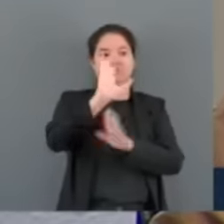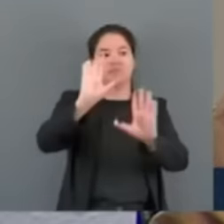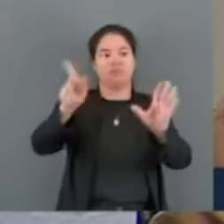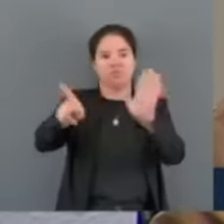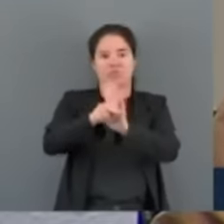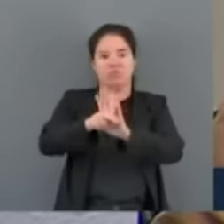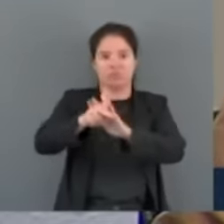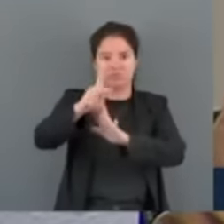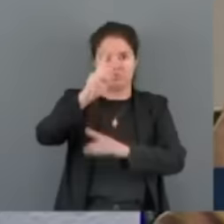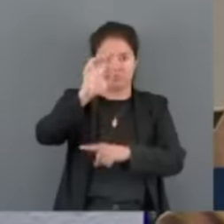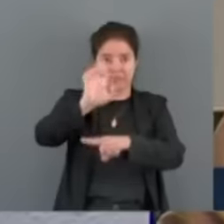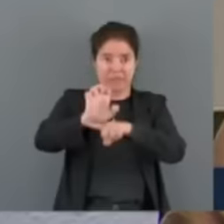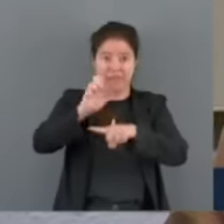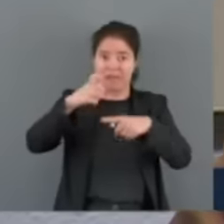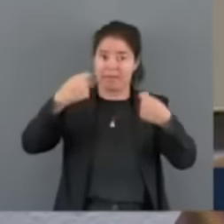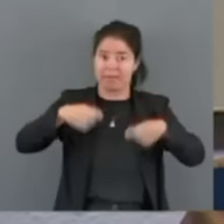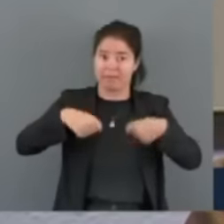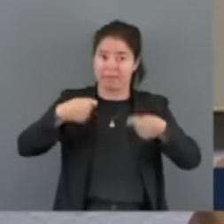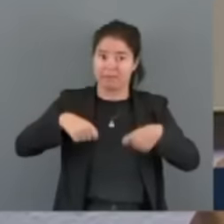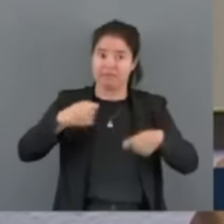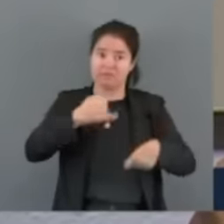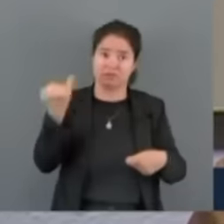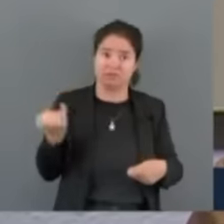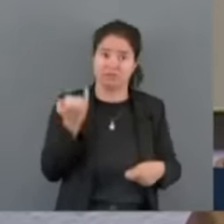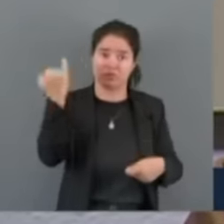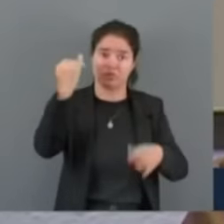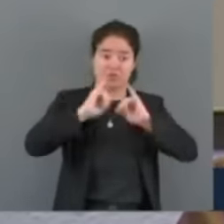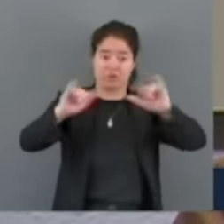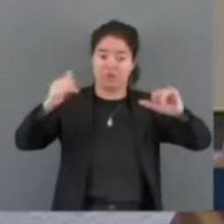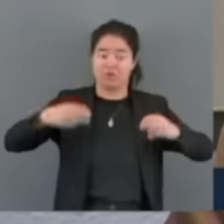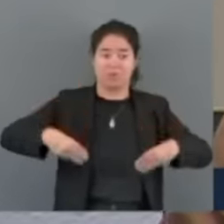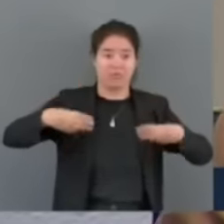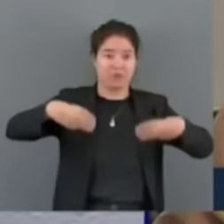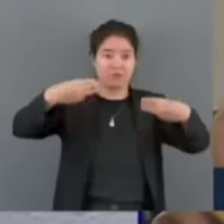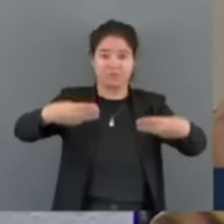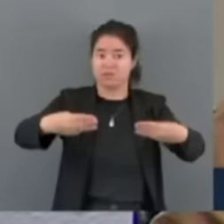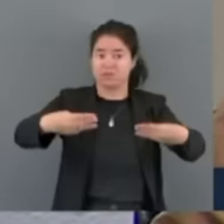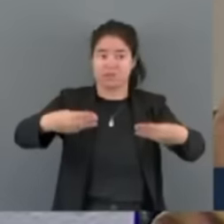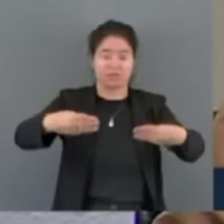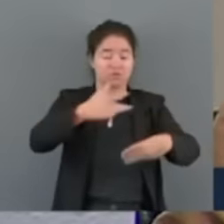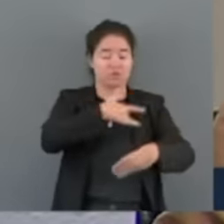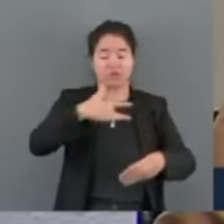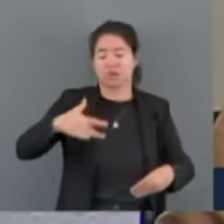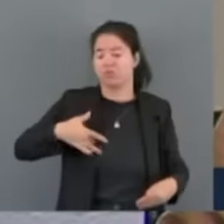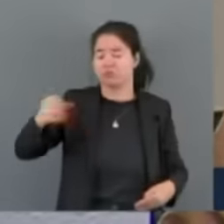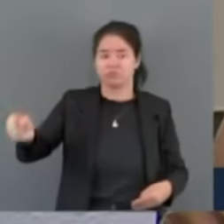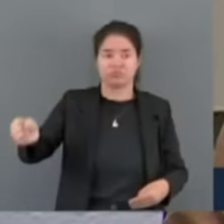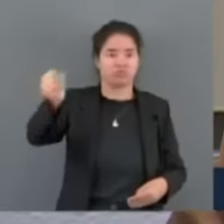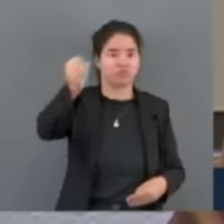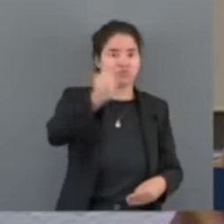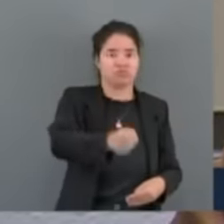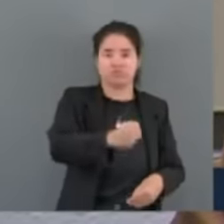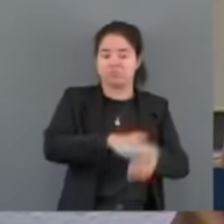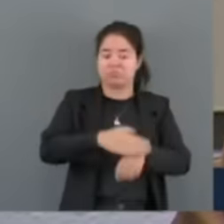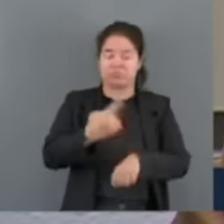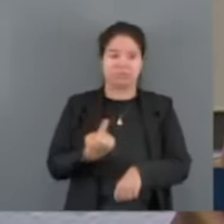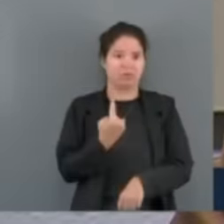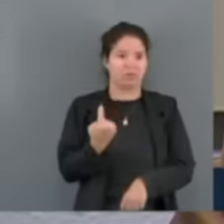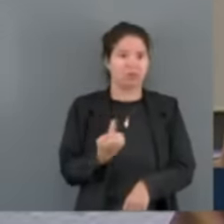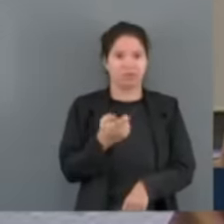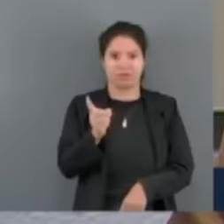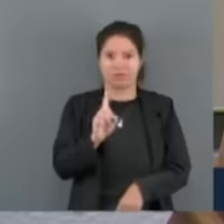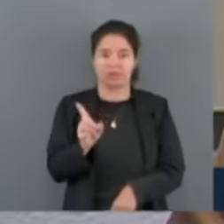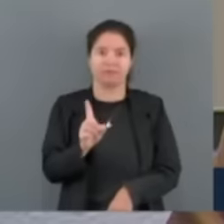é importante frisar isso, o Ministério da Saúde não faz essa alocação como uma medida isolada de gabinete, e